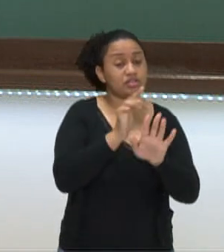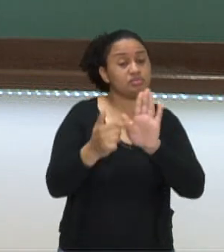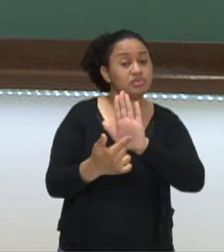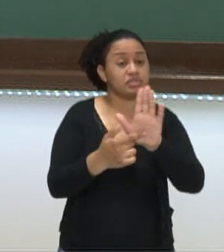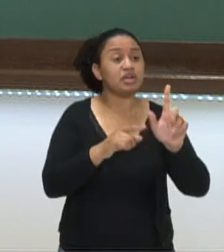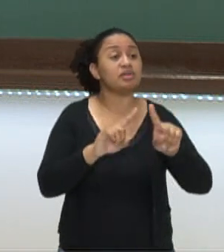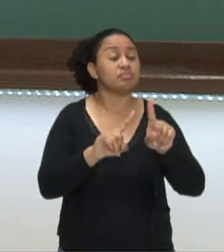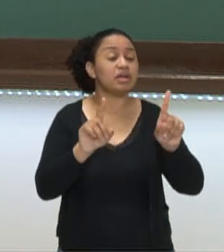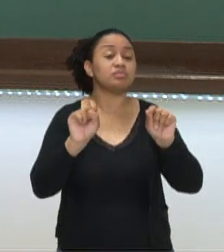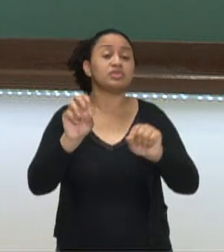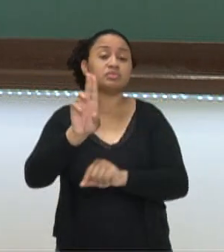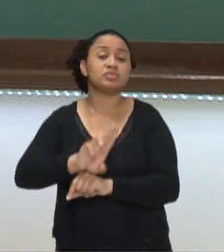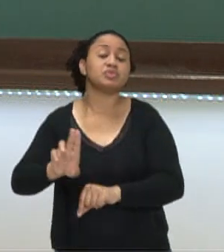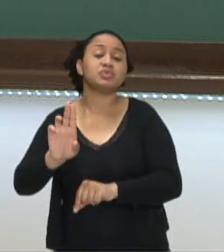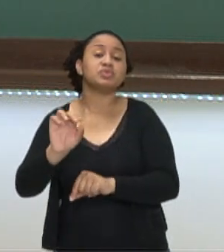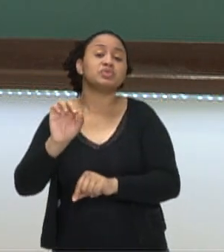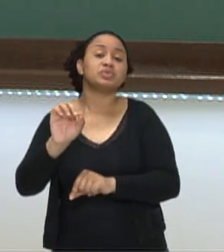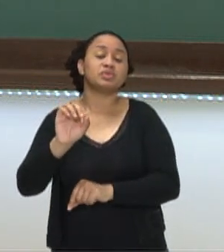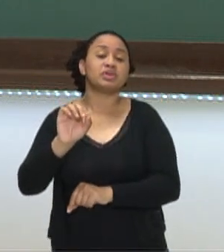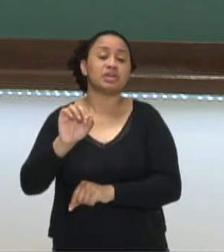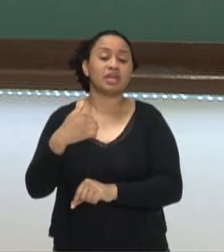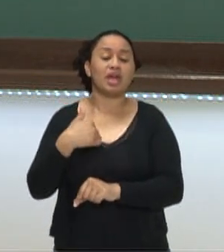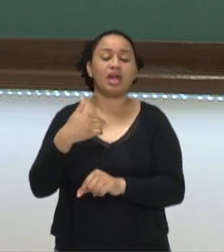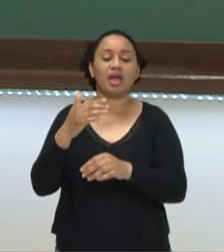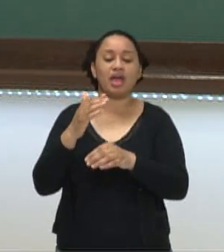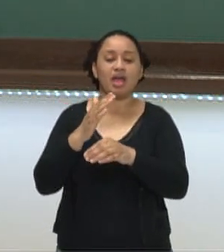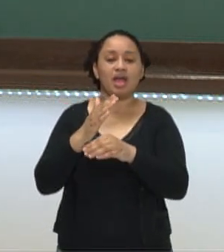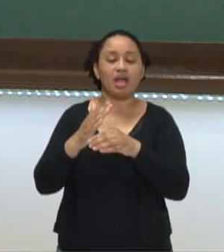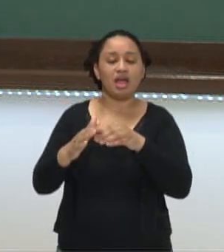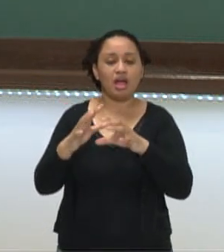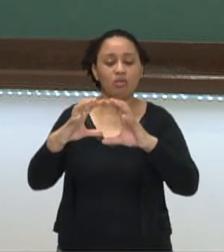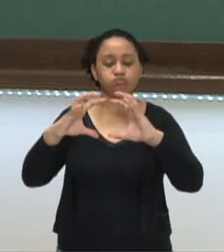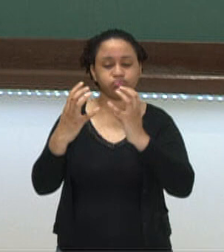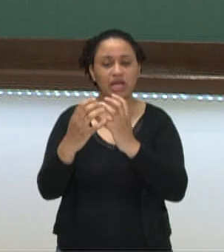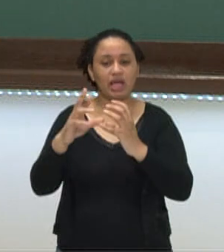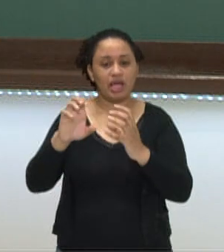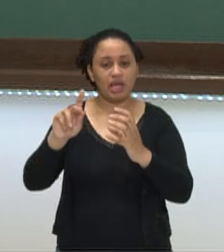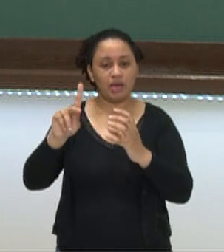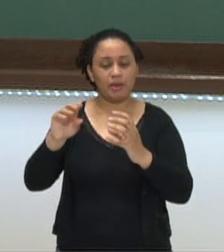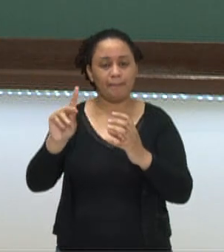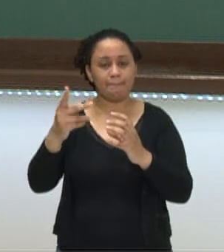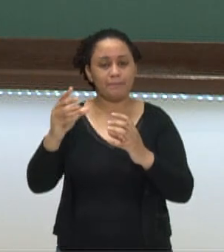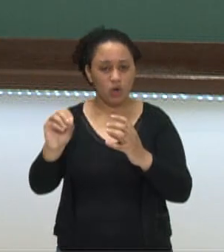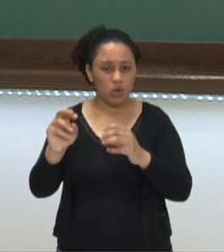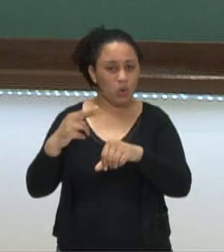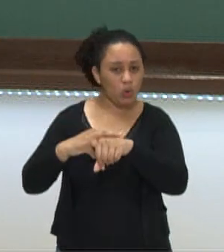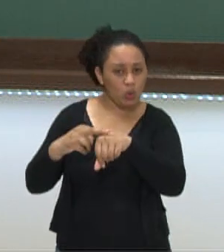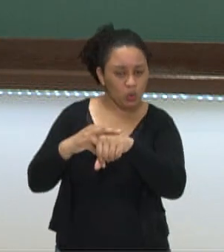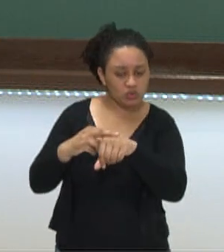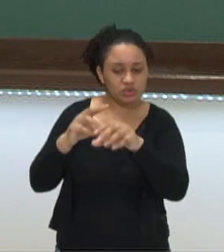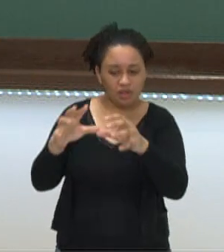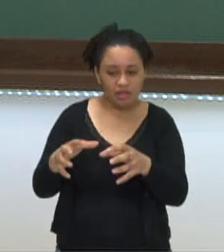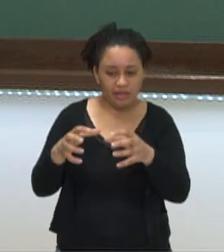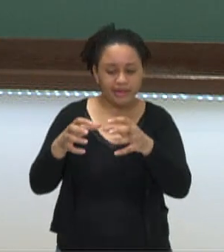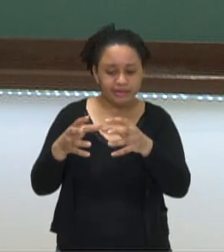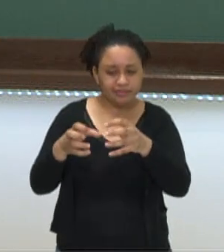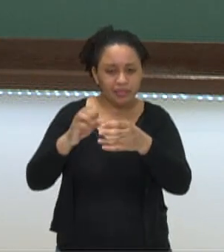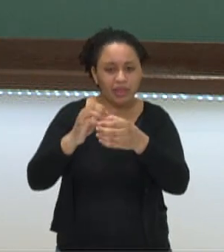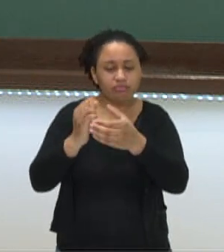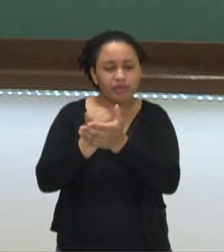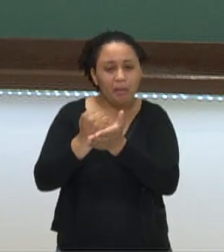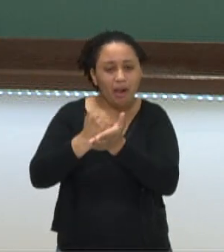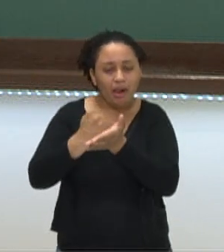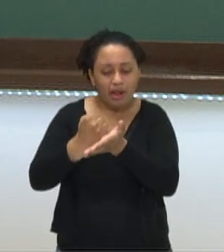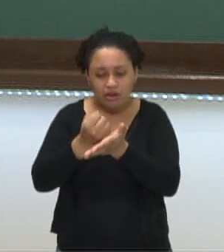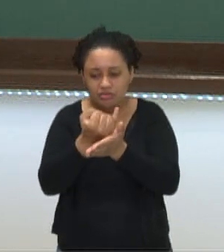nós podemos utilizar o extrato do repolho roxo. Você pode preparar isso, triturar umas folhas de repolho